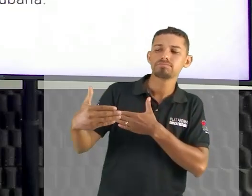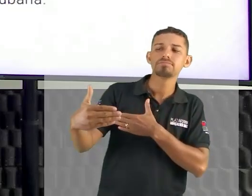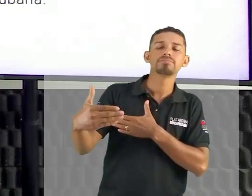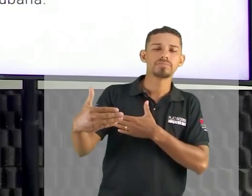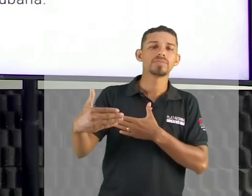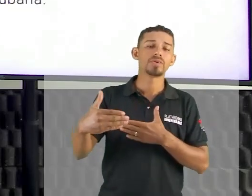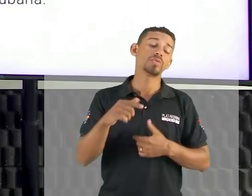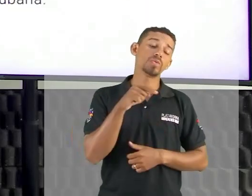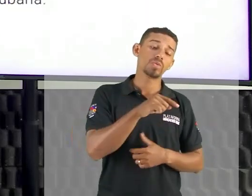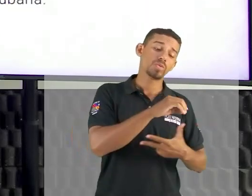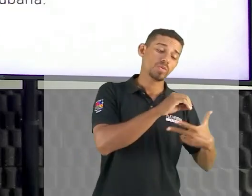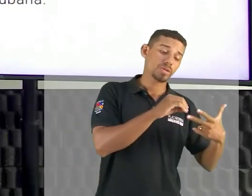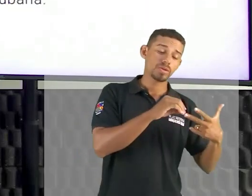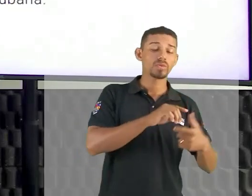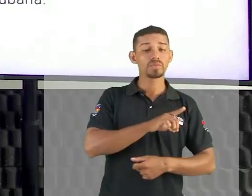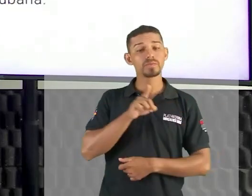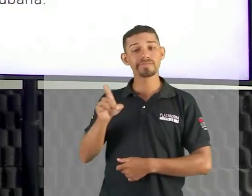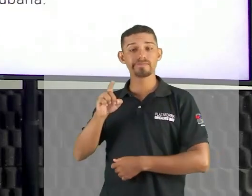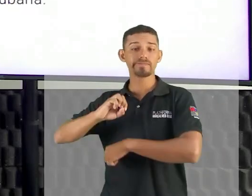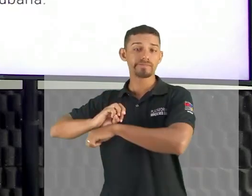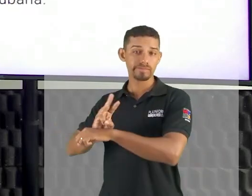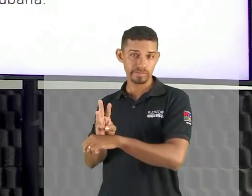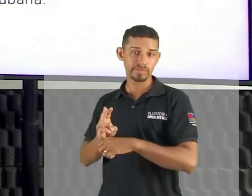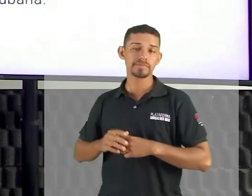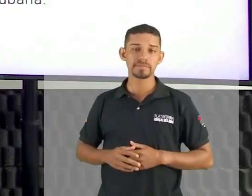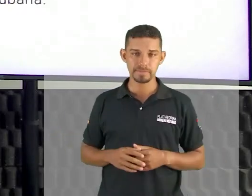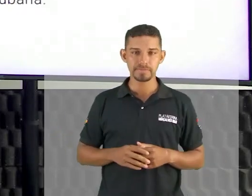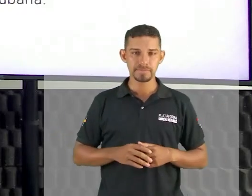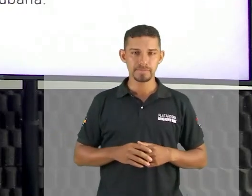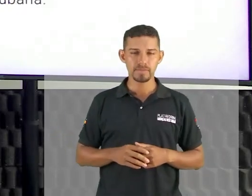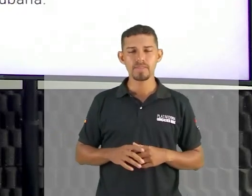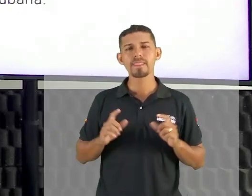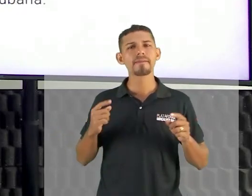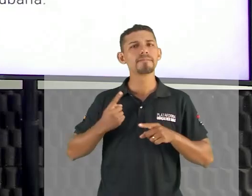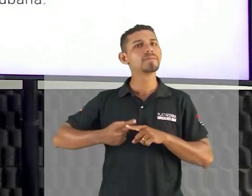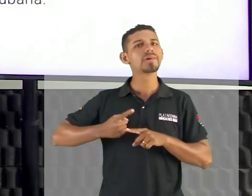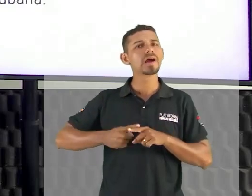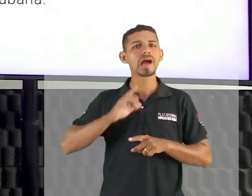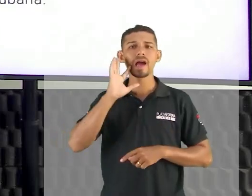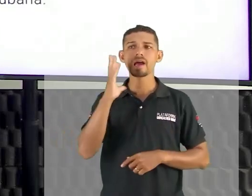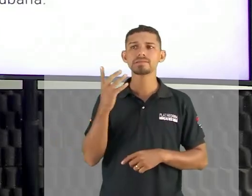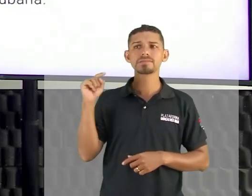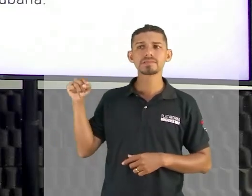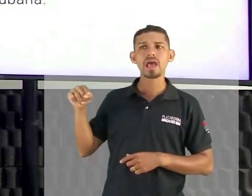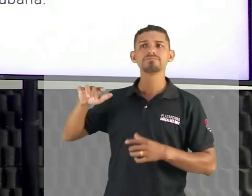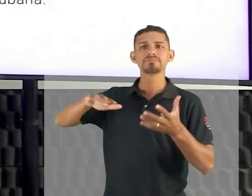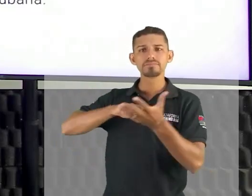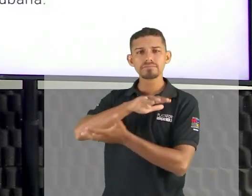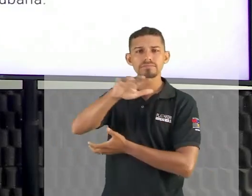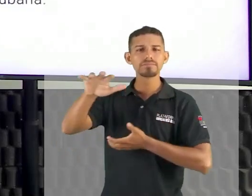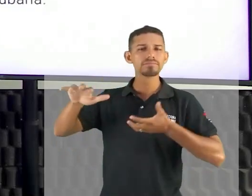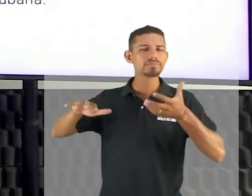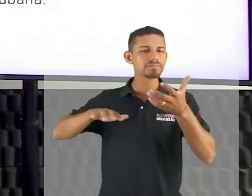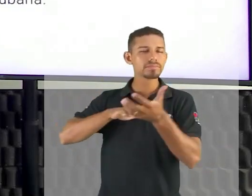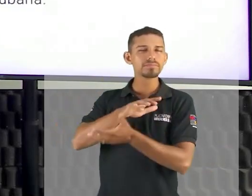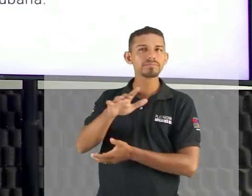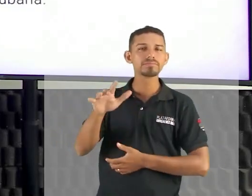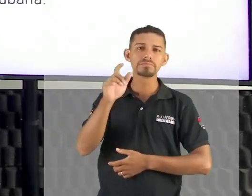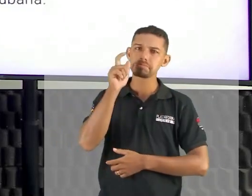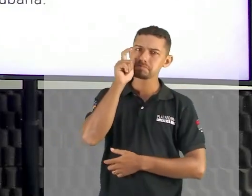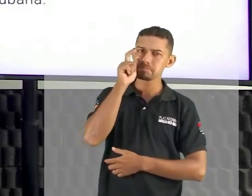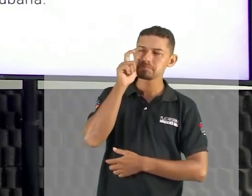UEMA como também do próprio Enem. Por quê? Porque é uma revolução interessante, do ponto de